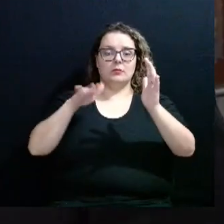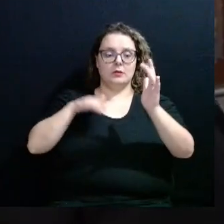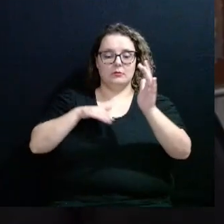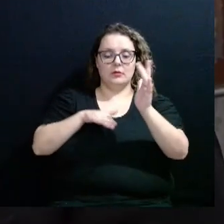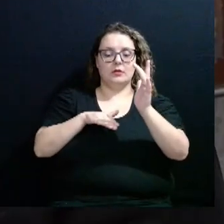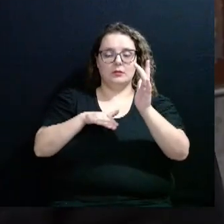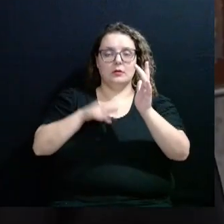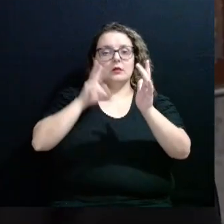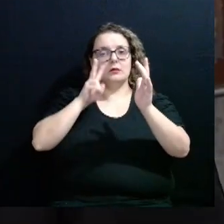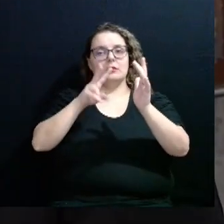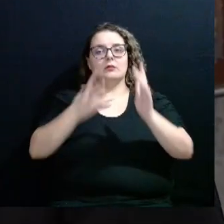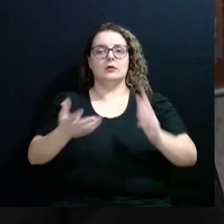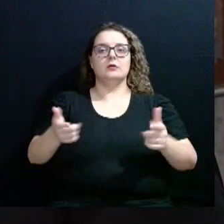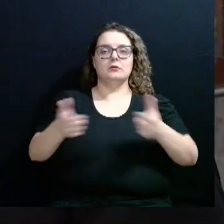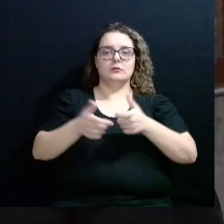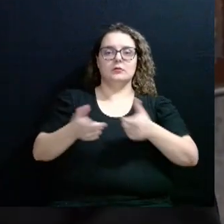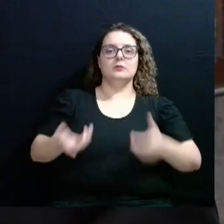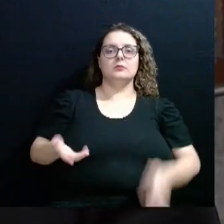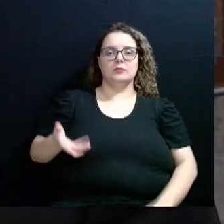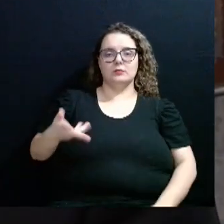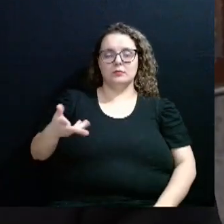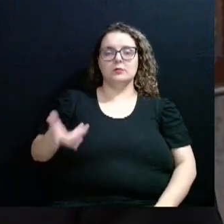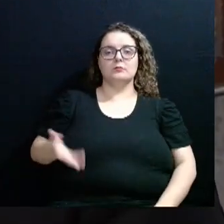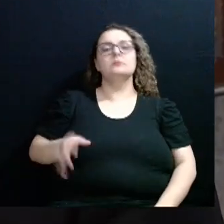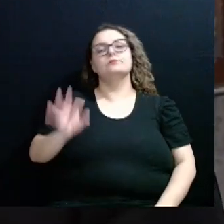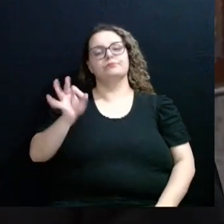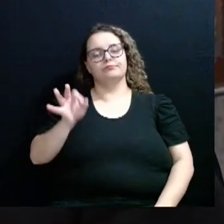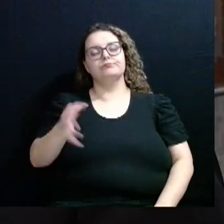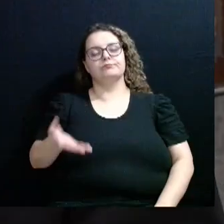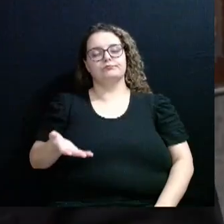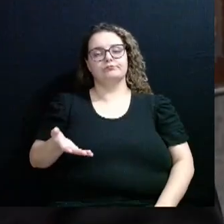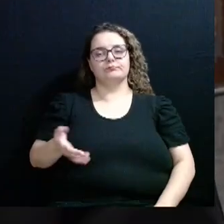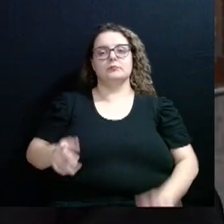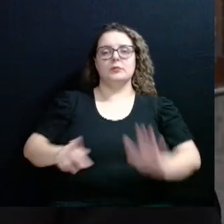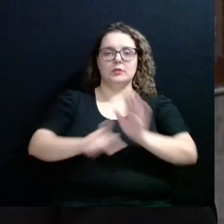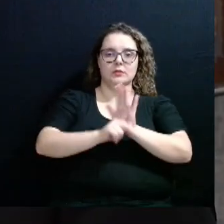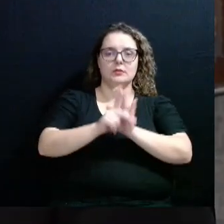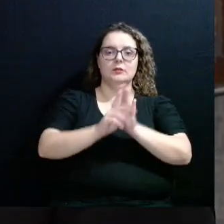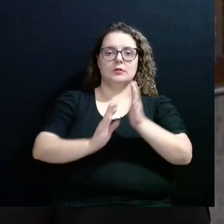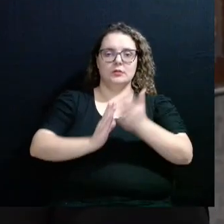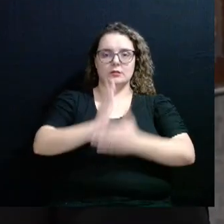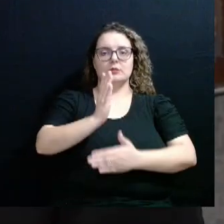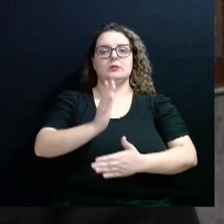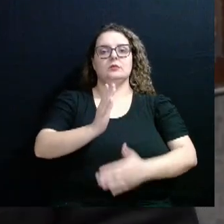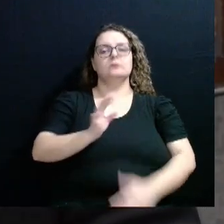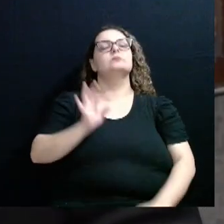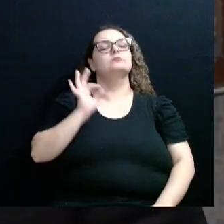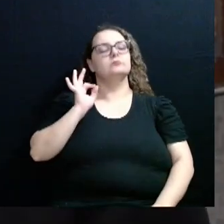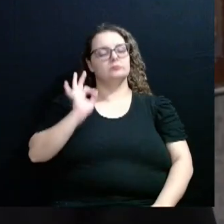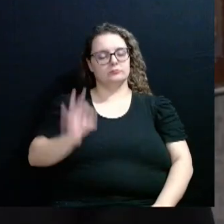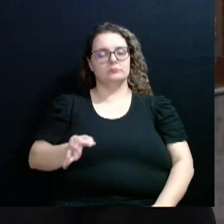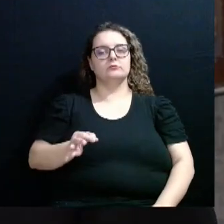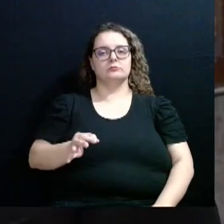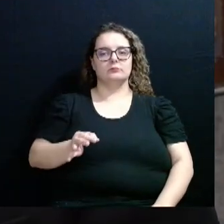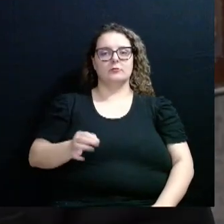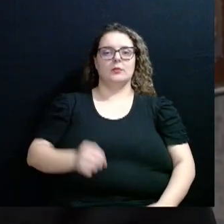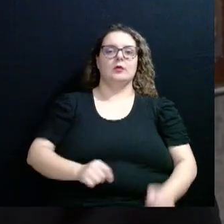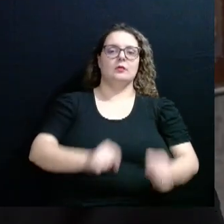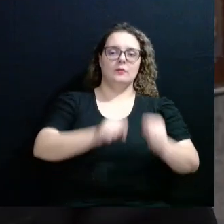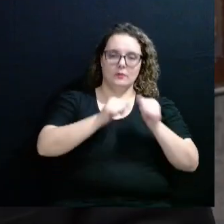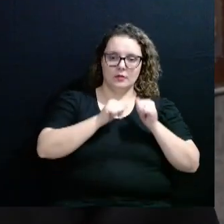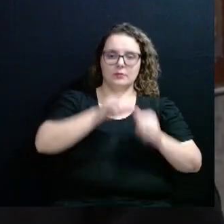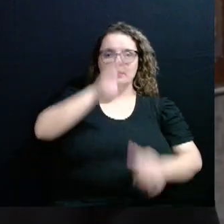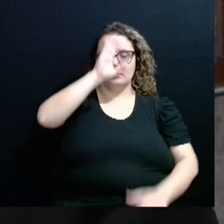reduzirem. Mas, sem dúvida nenhuma, se esse projeto for aprovado, sem dúvida nenhuma, vai beneficiar principalmente